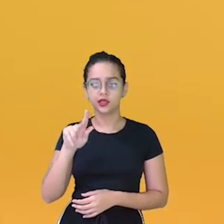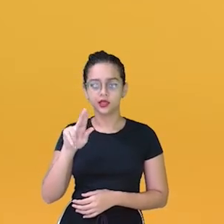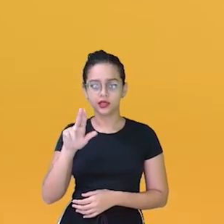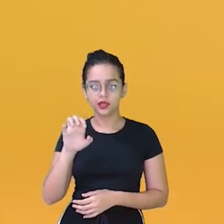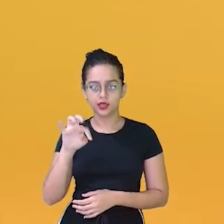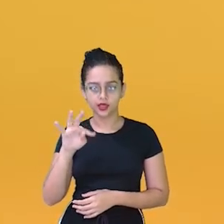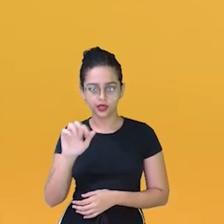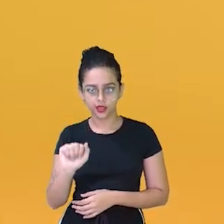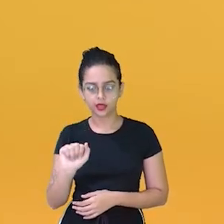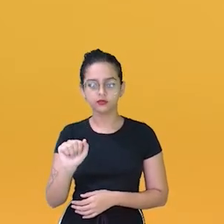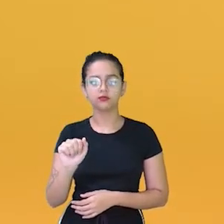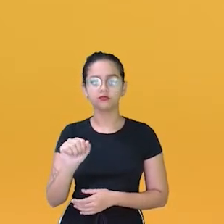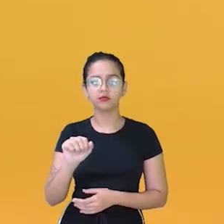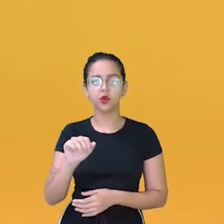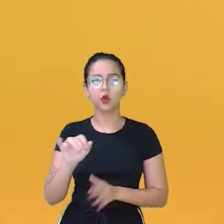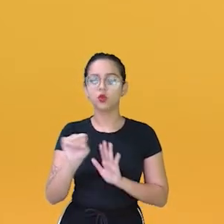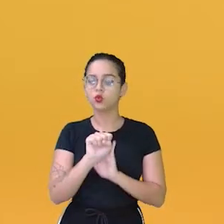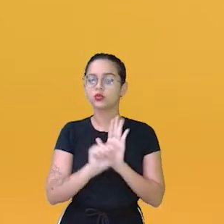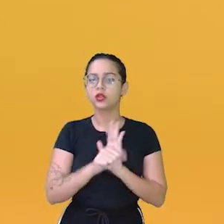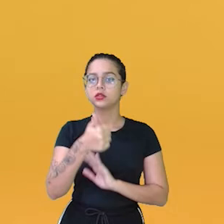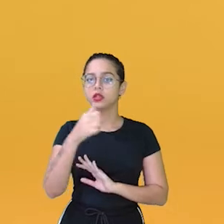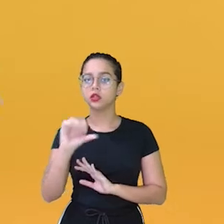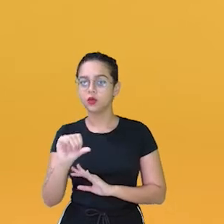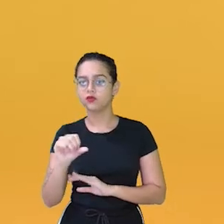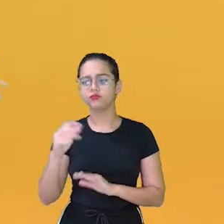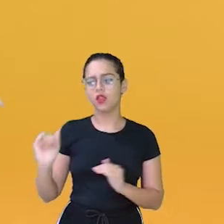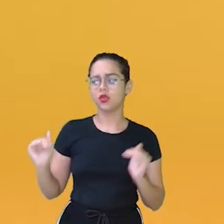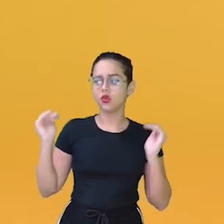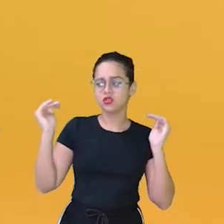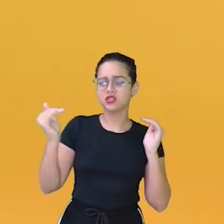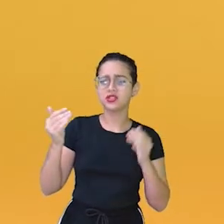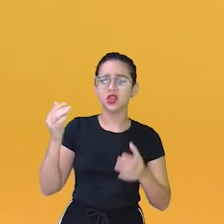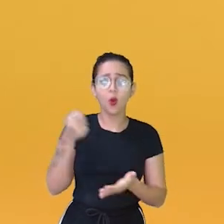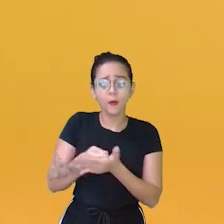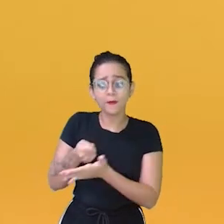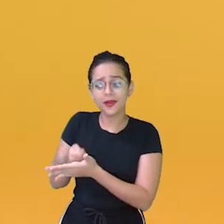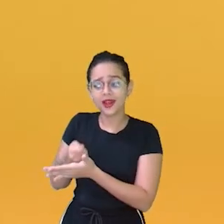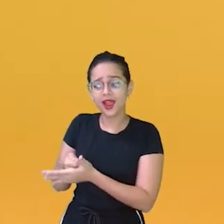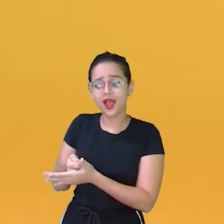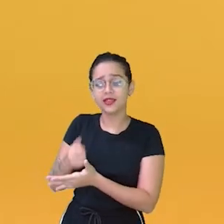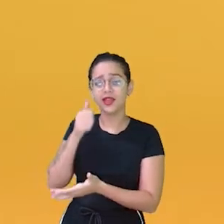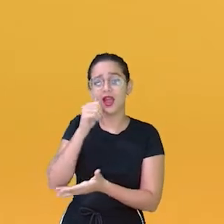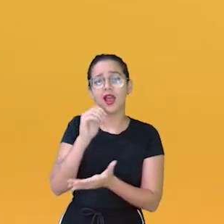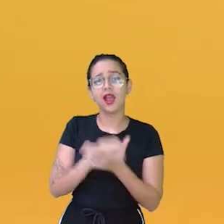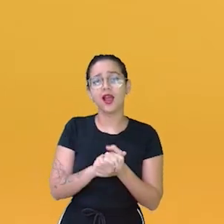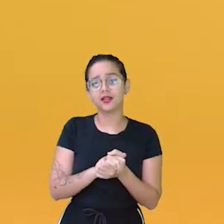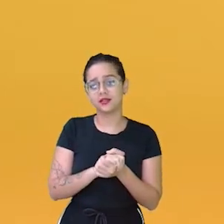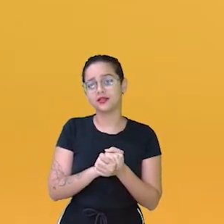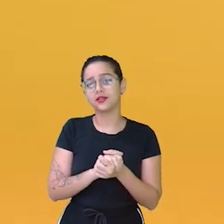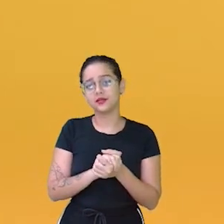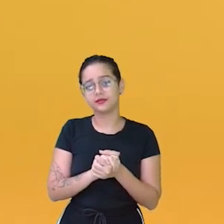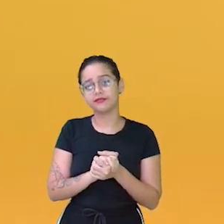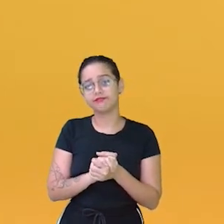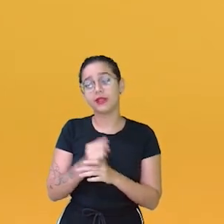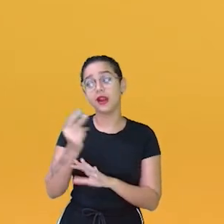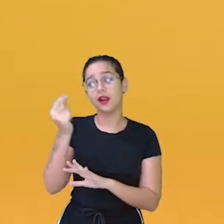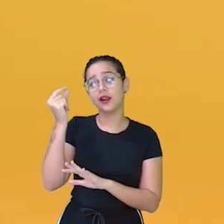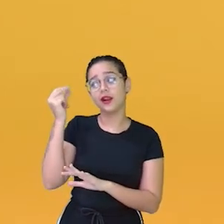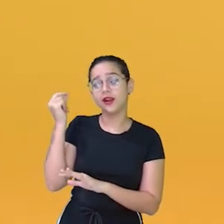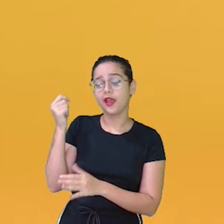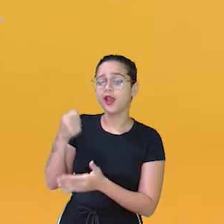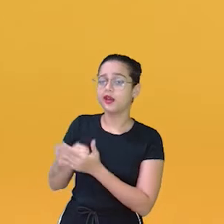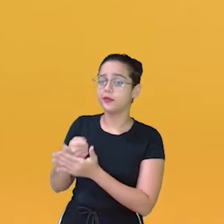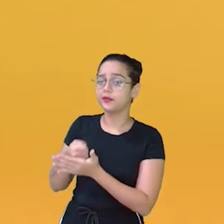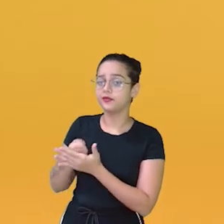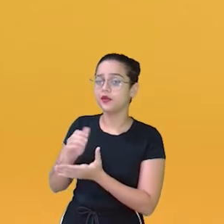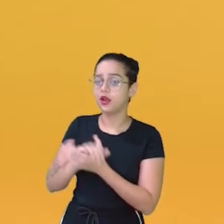ela era adolescente, foi obrigada a se casar. Vê se pode. Mas naquela época, na época